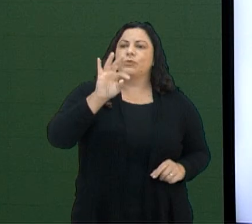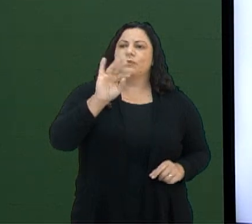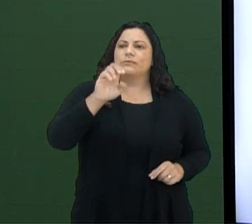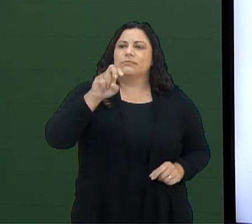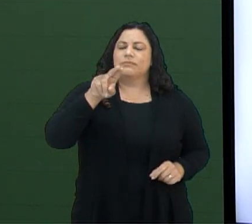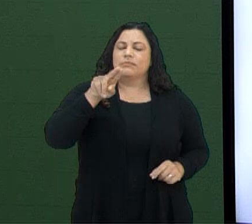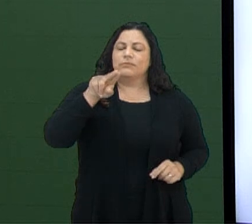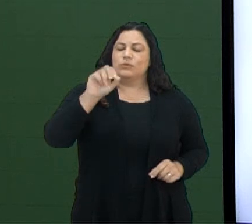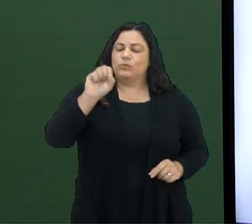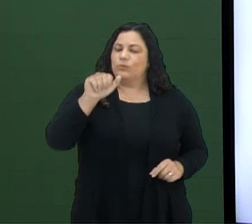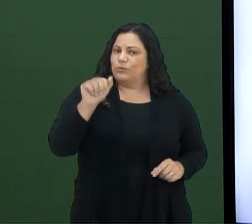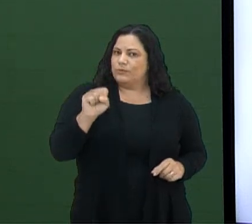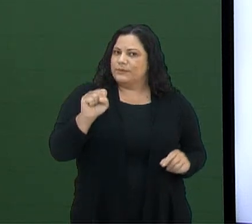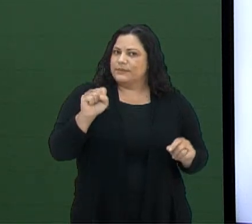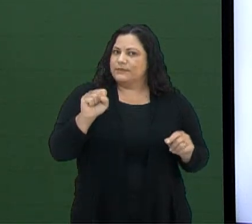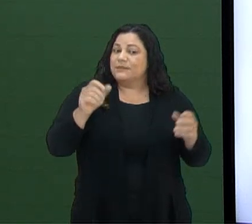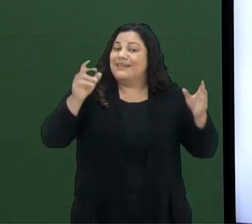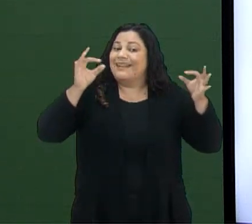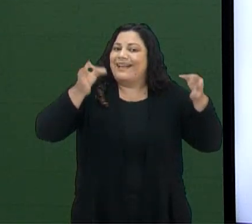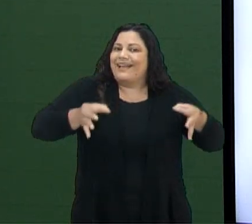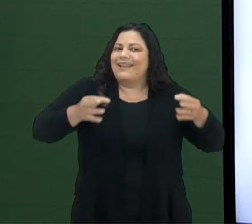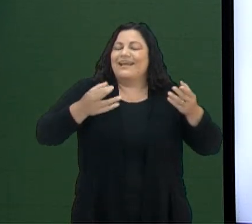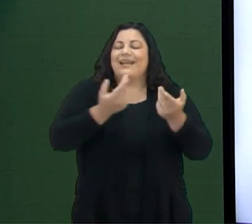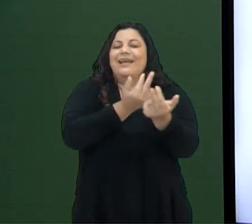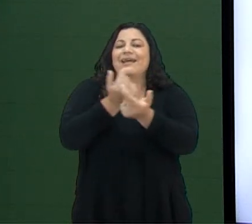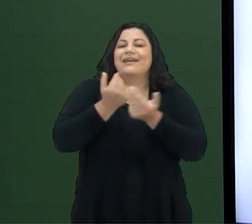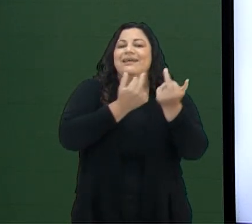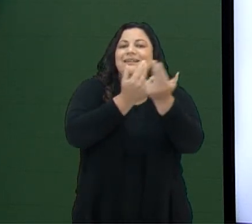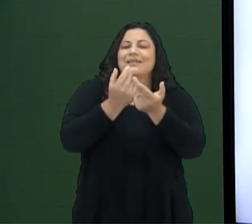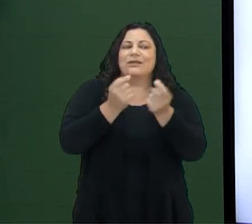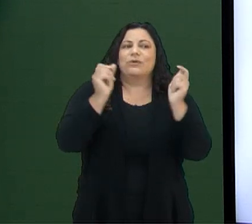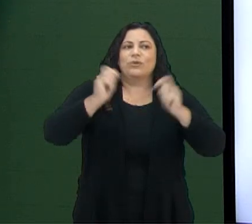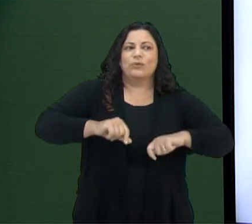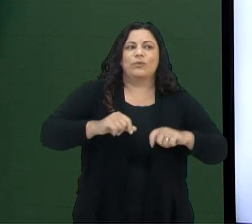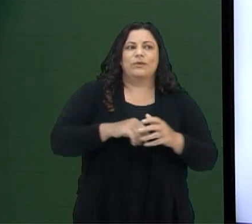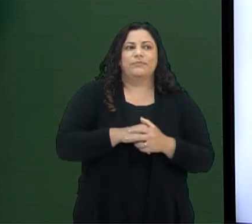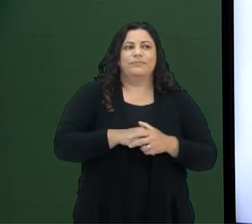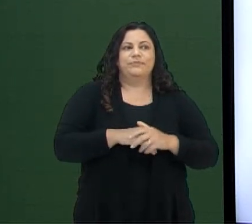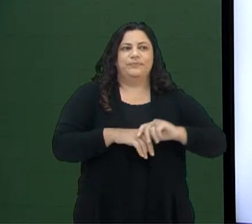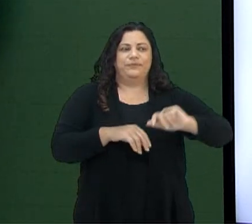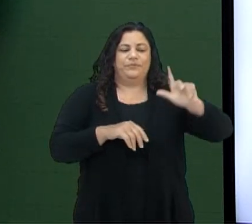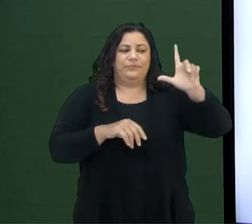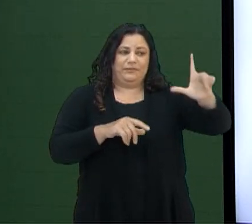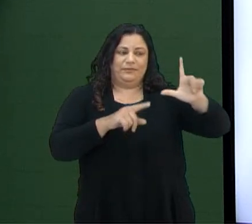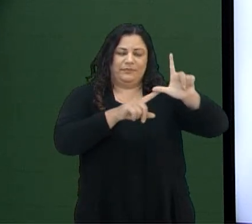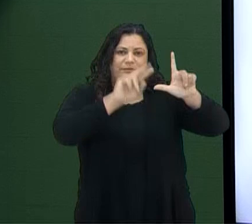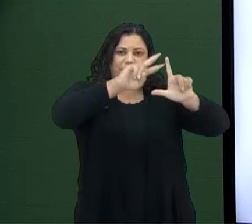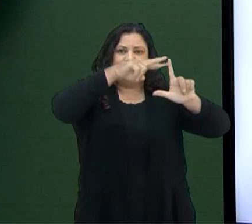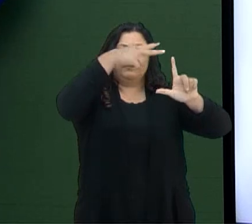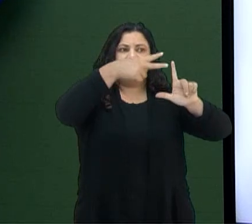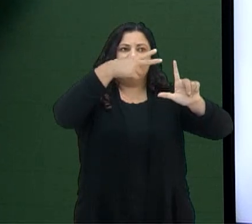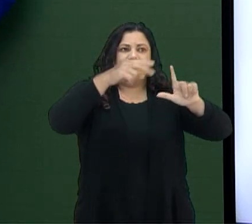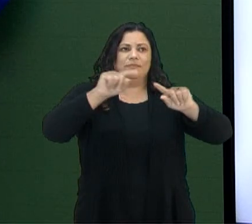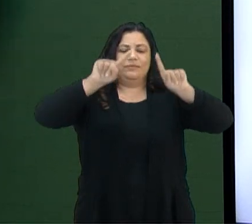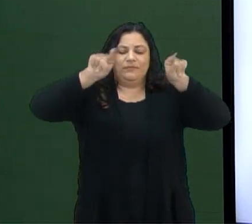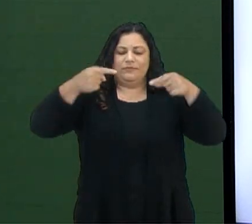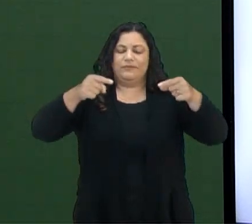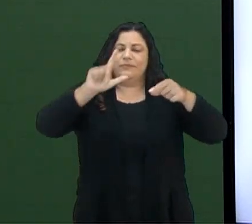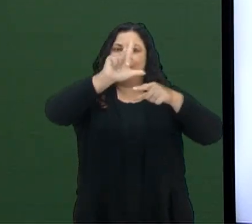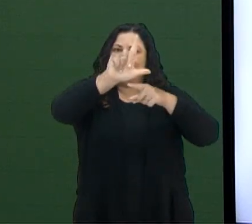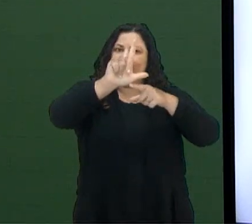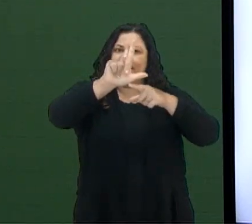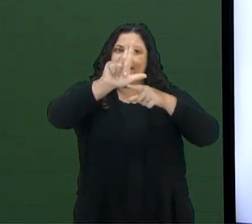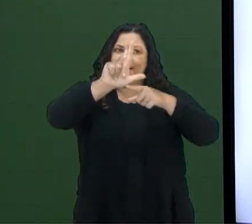é igual a cateto ao quadrado, L sobre 2 ao quadrado,